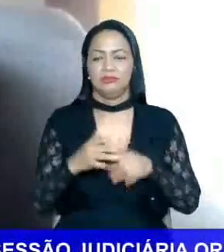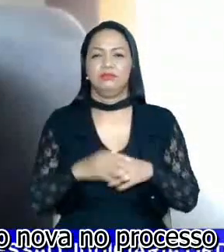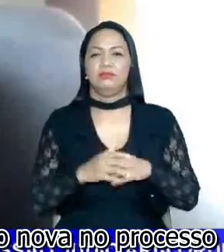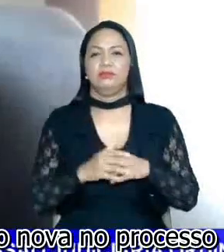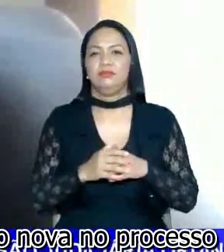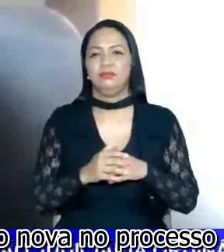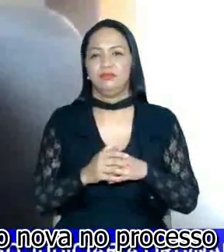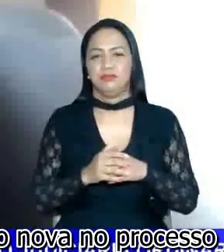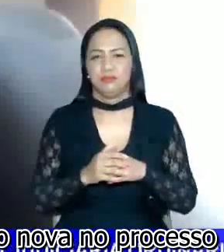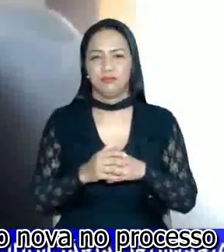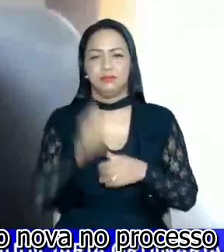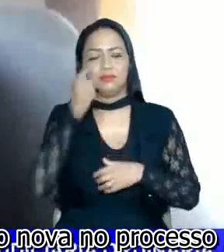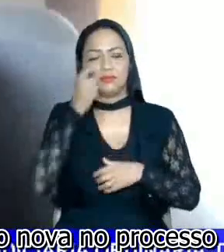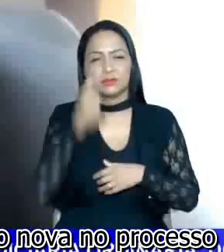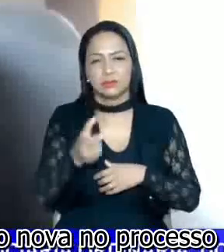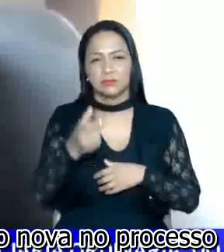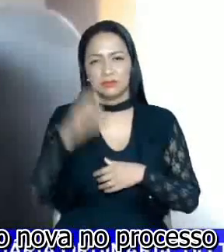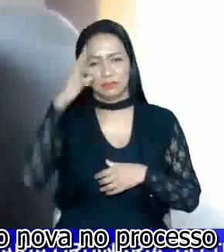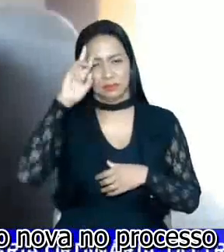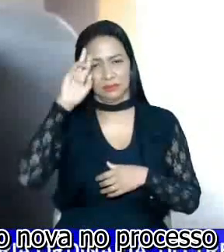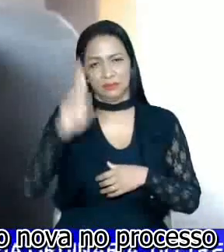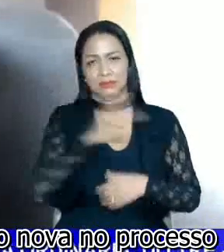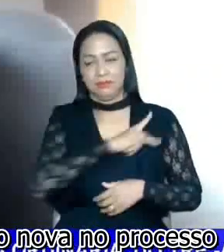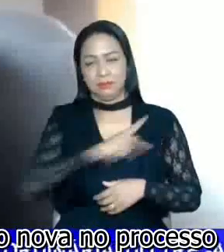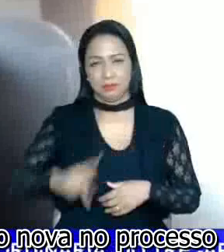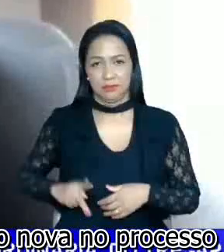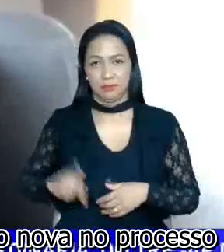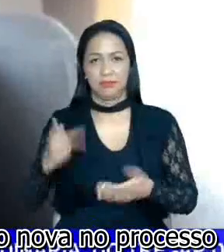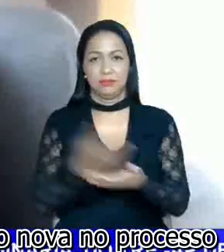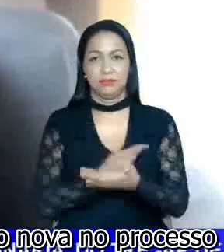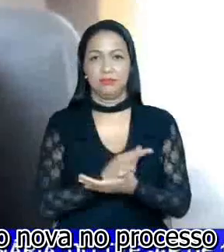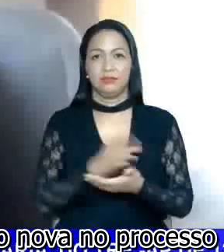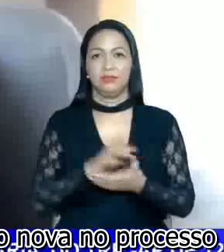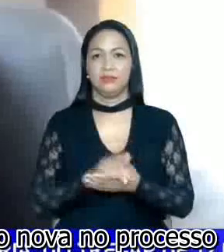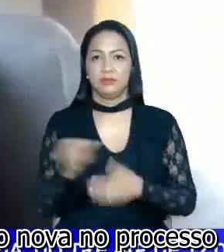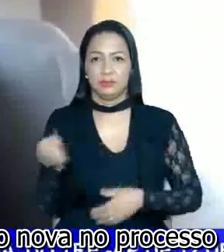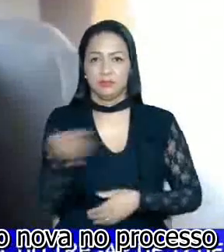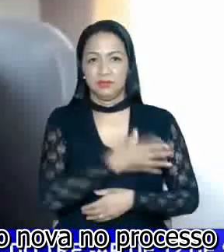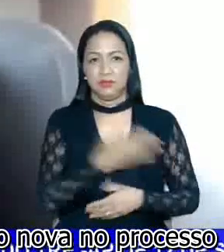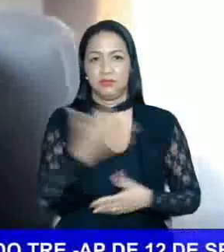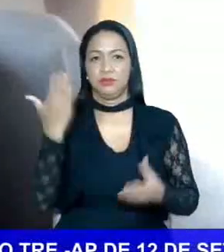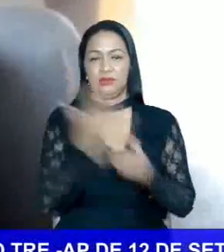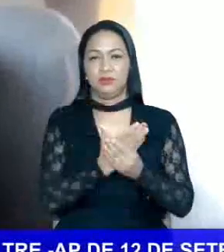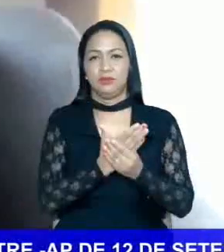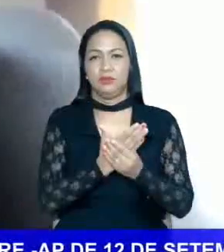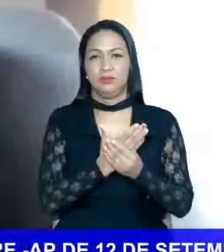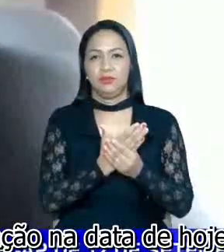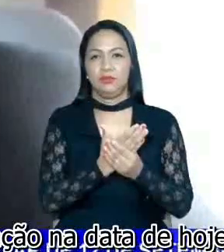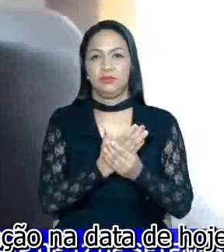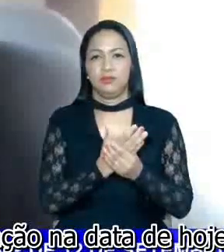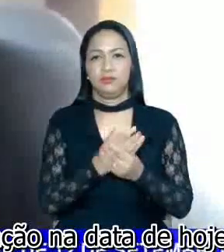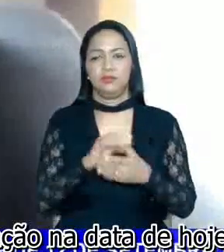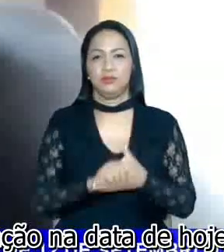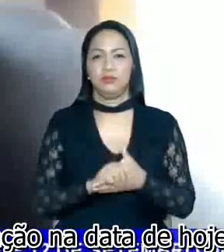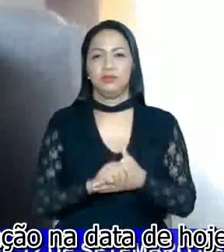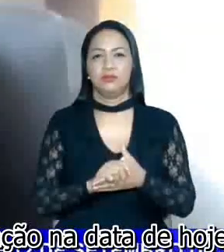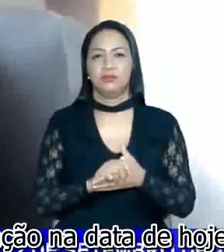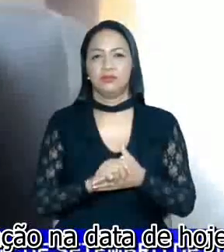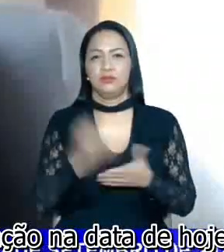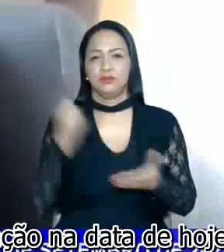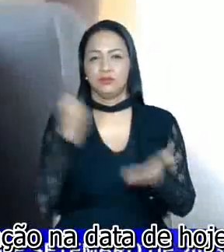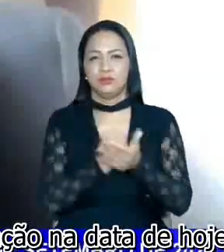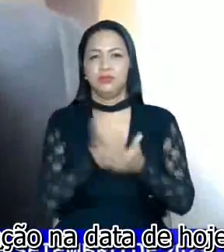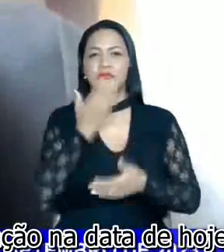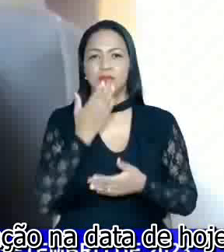está usando uma camisa presencialmente. Senhor branca, presidente, gravata preta e terno aconteceu uma preto. situação Ele nova no participa da processo, sessão de que forma foi a híbrida. protocolização